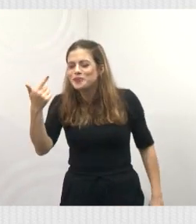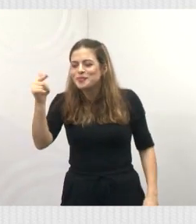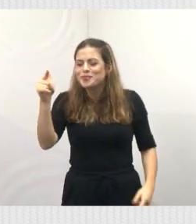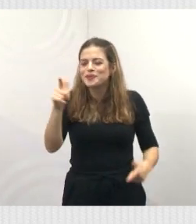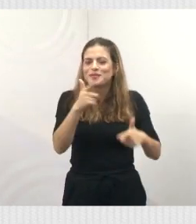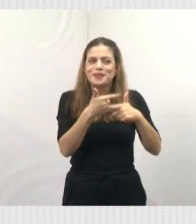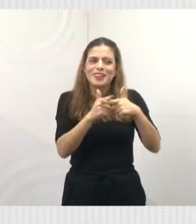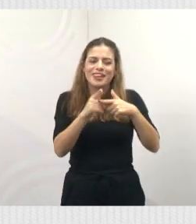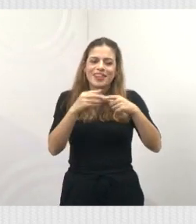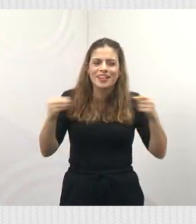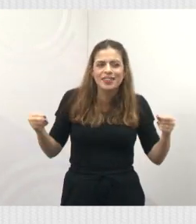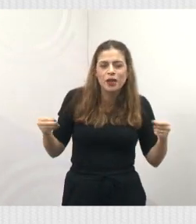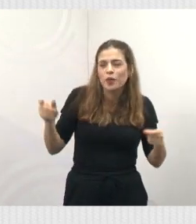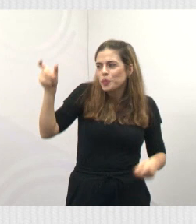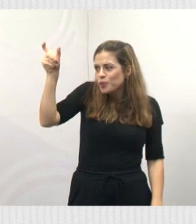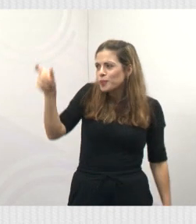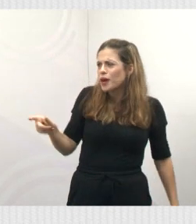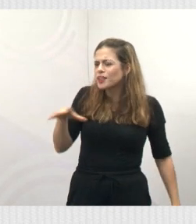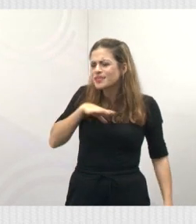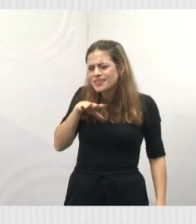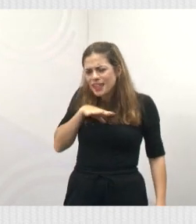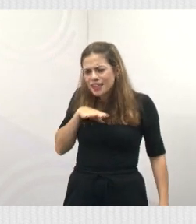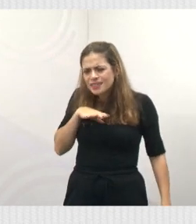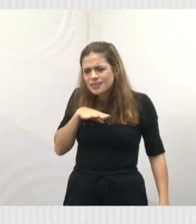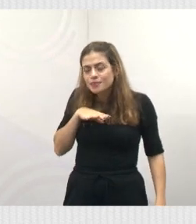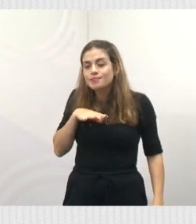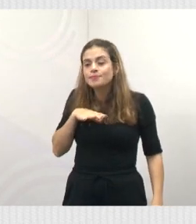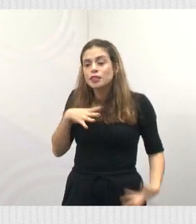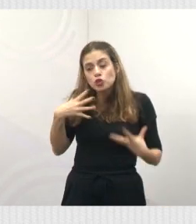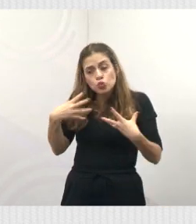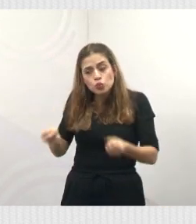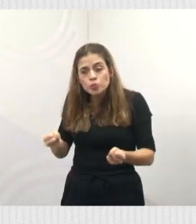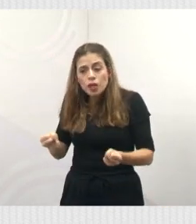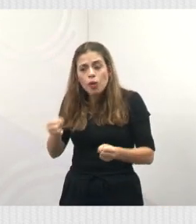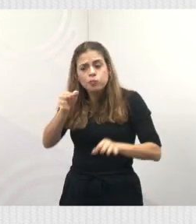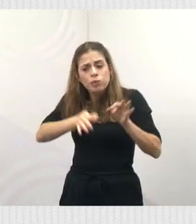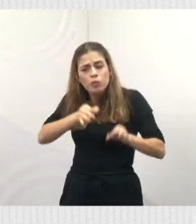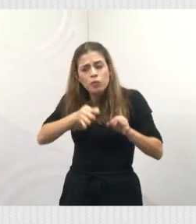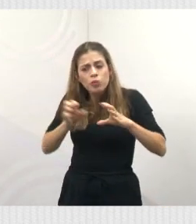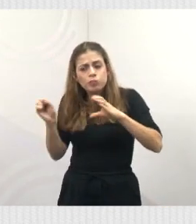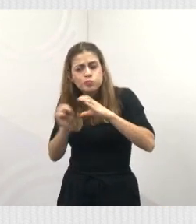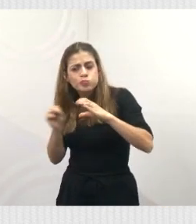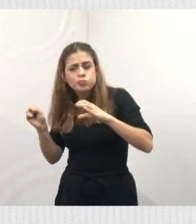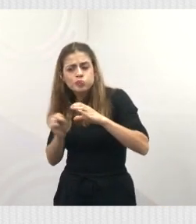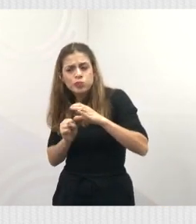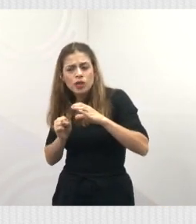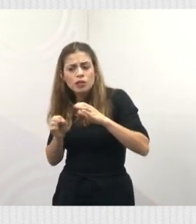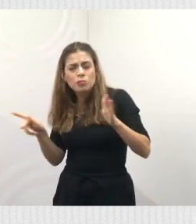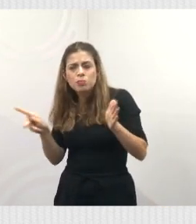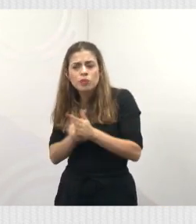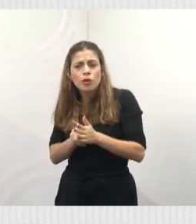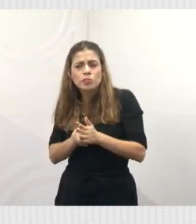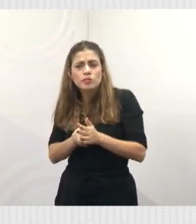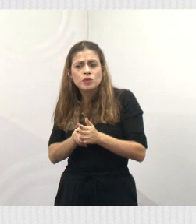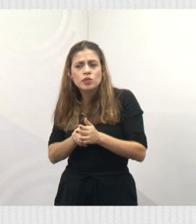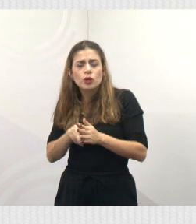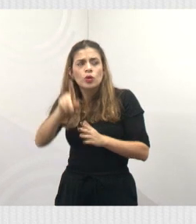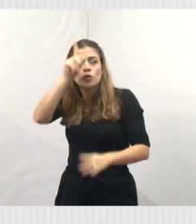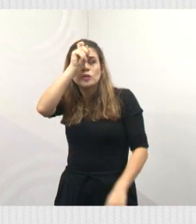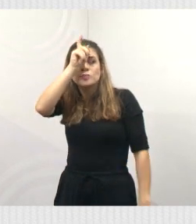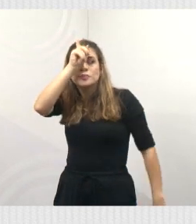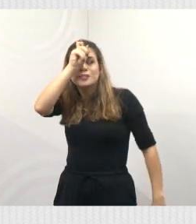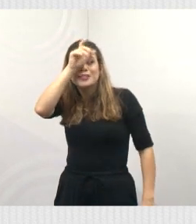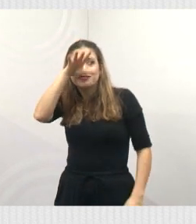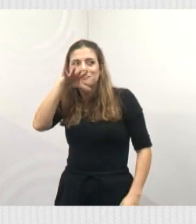senão o município assumir de vez, mediante o processo, a Santa Casa como hospital municipal. Esse é o último ano, a